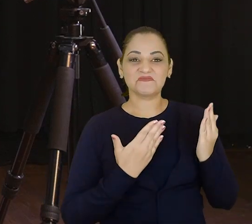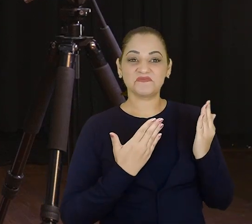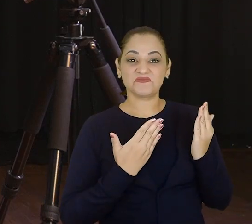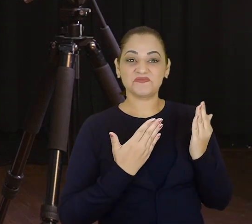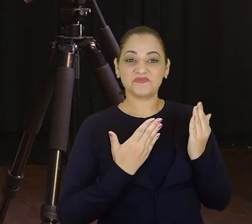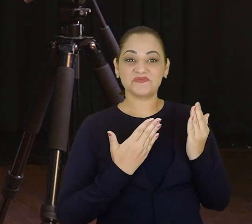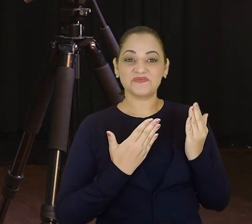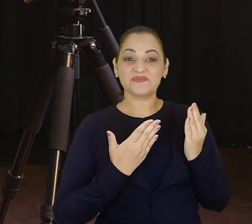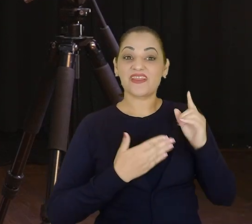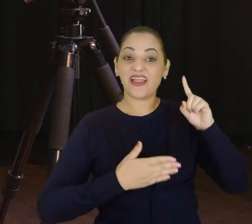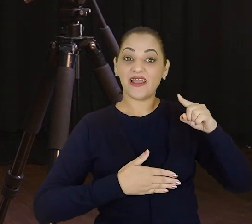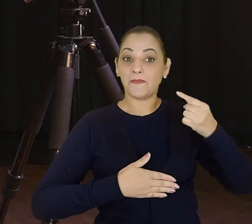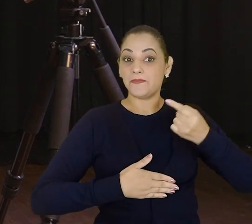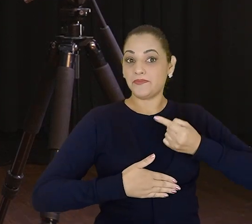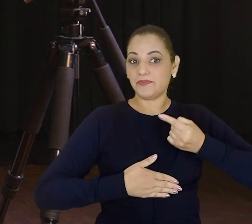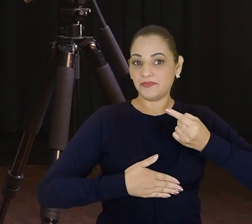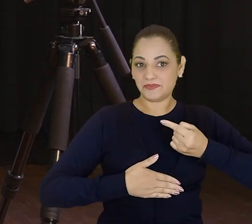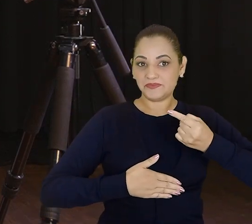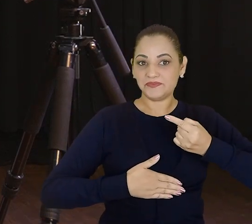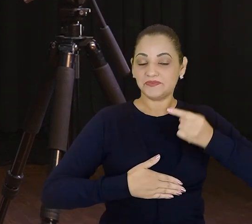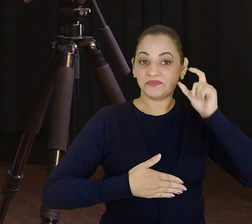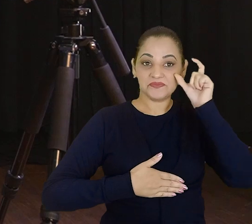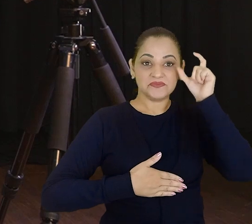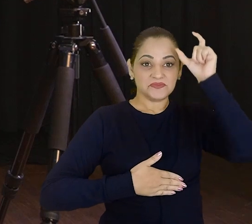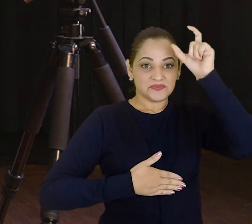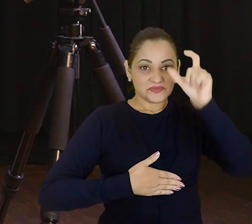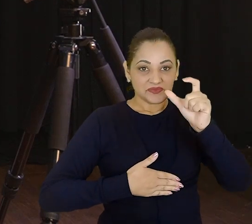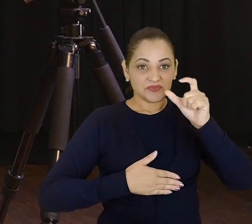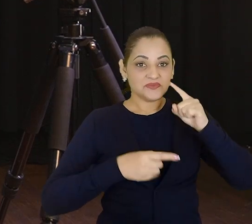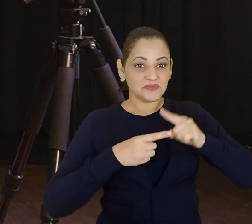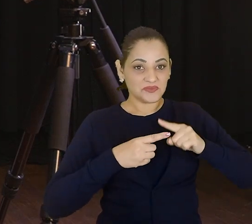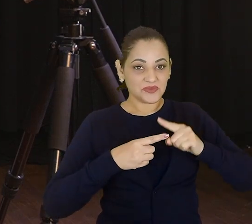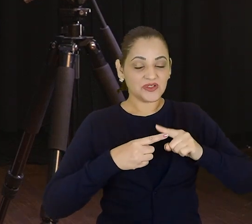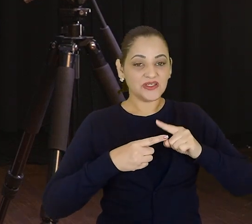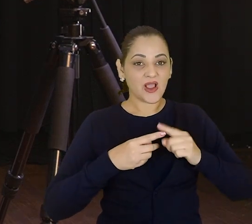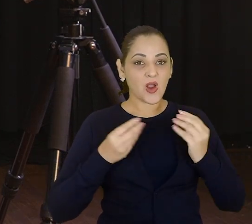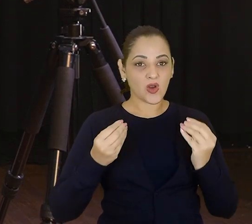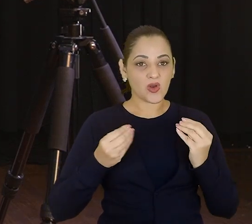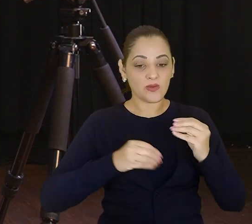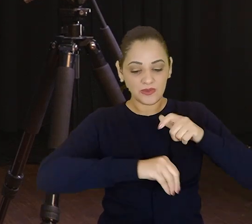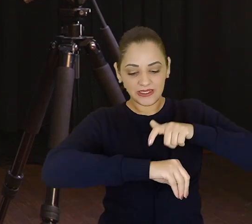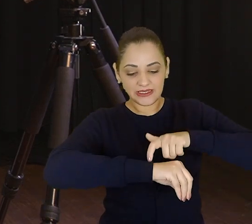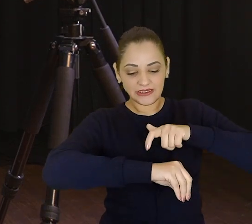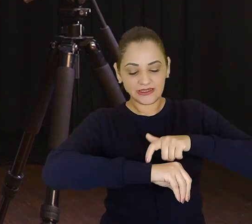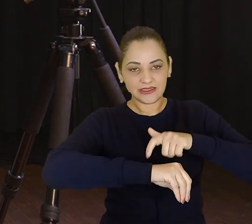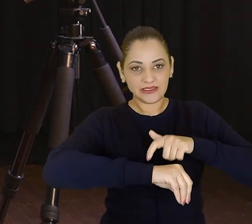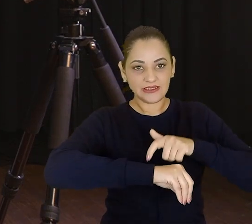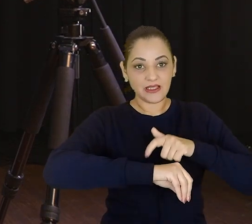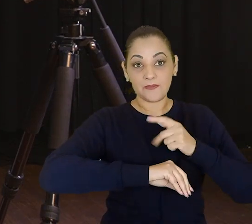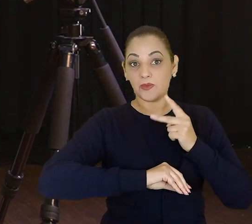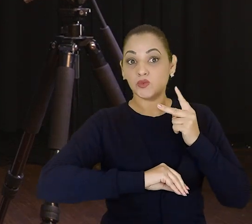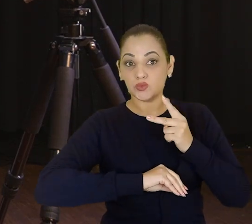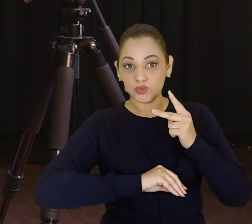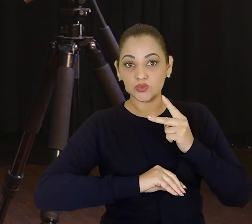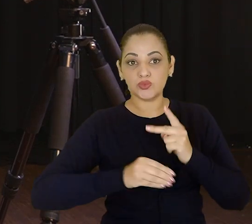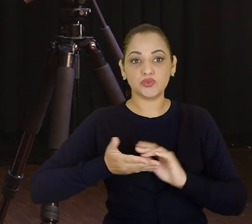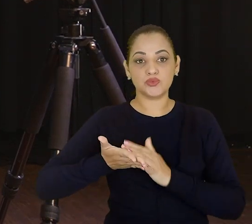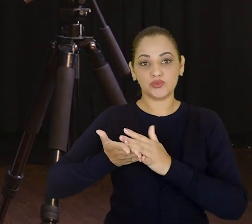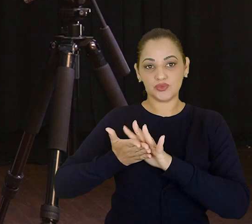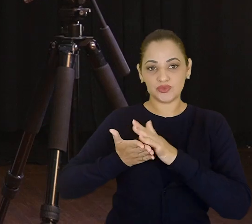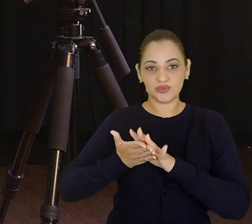né? E é uma coisa interessante que o surdo de primeira toca no segundo tempo do samba. Um, dois, dum,